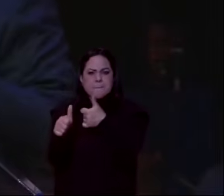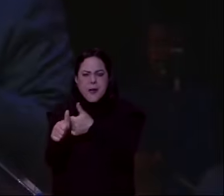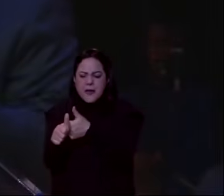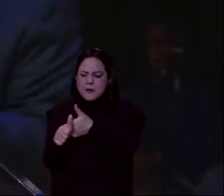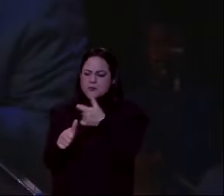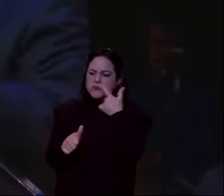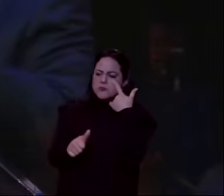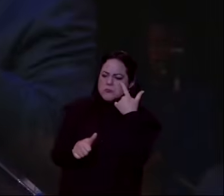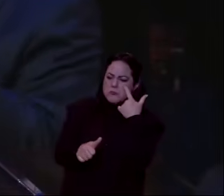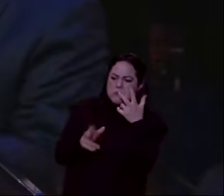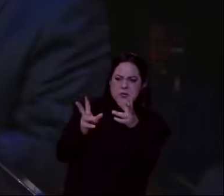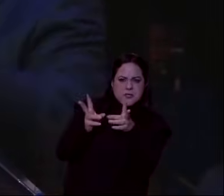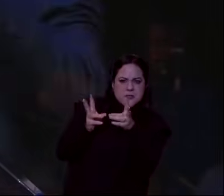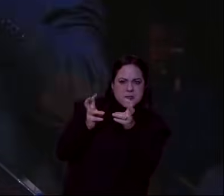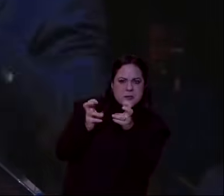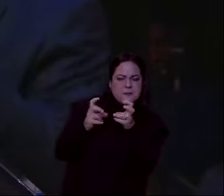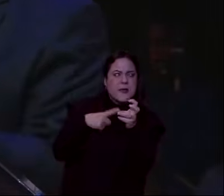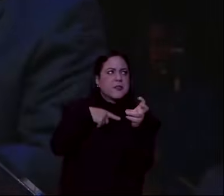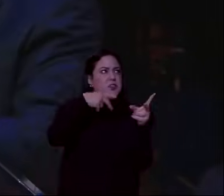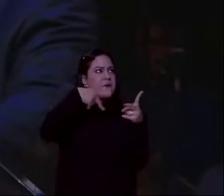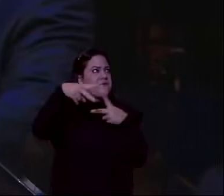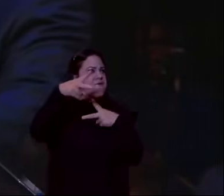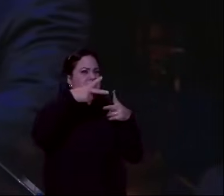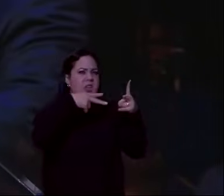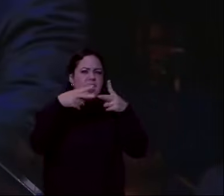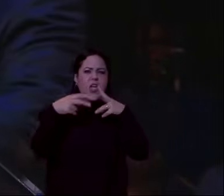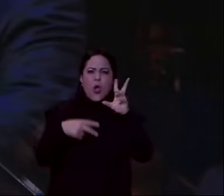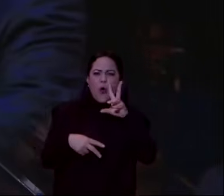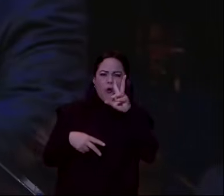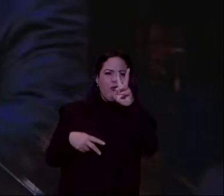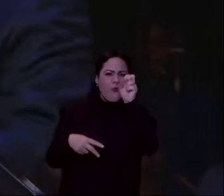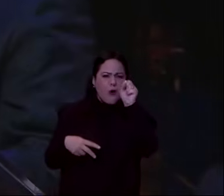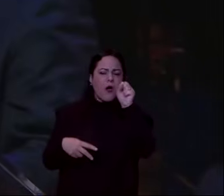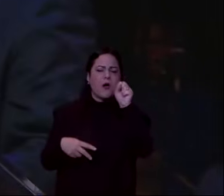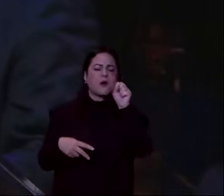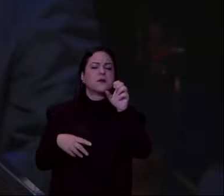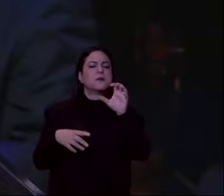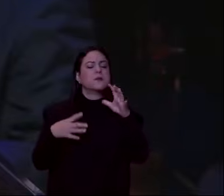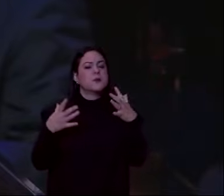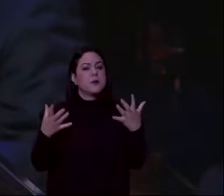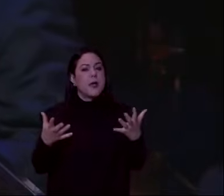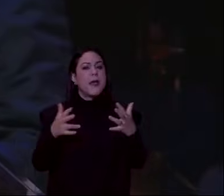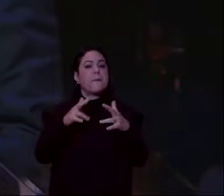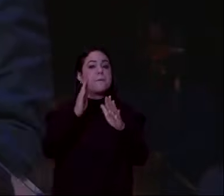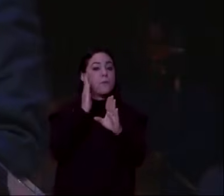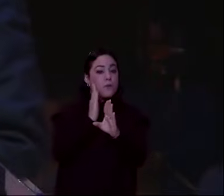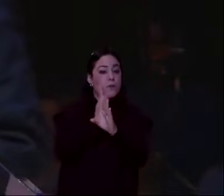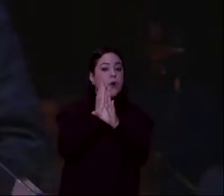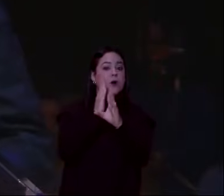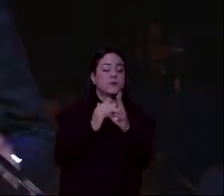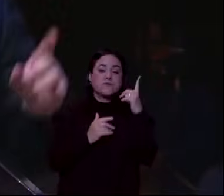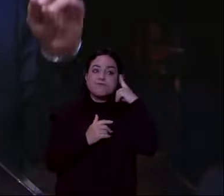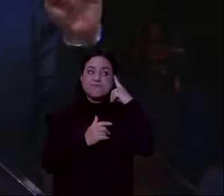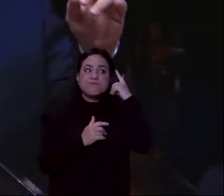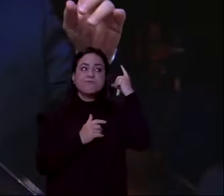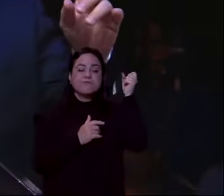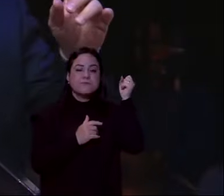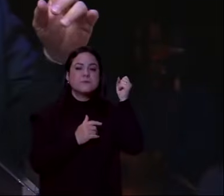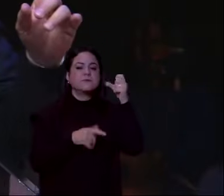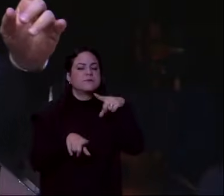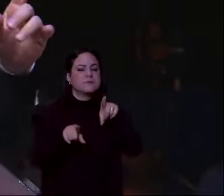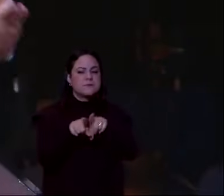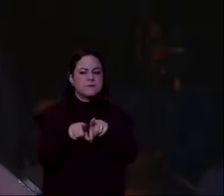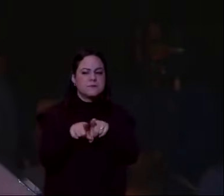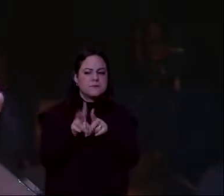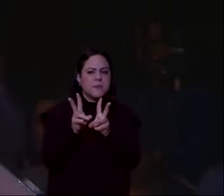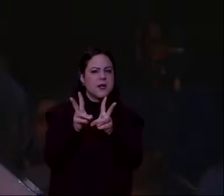diante daquele som impetuoso tão forte. E por causa desse som impetuoso, eles ouviram a